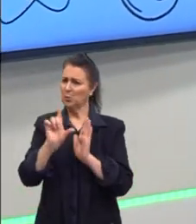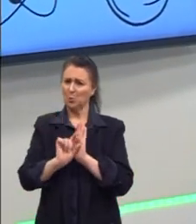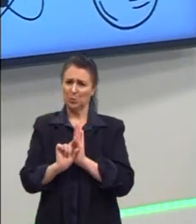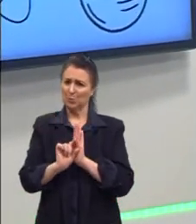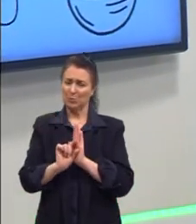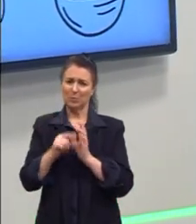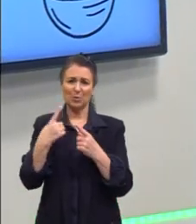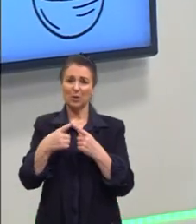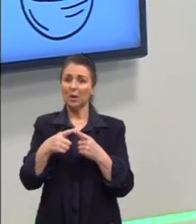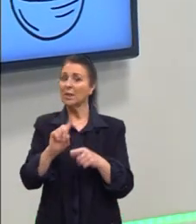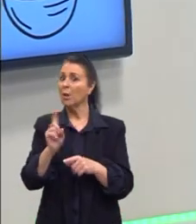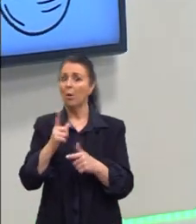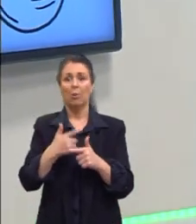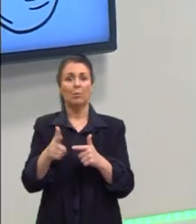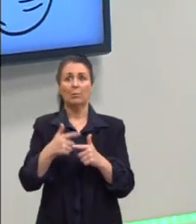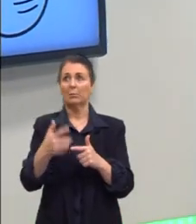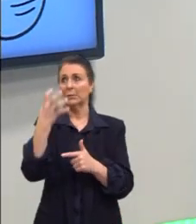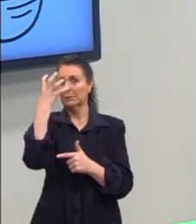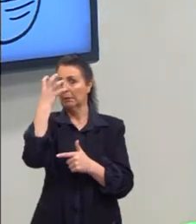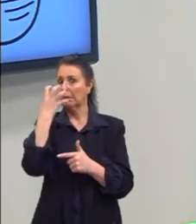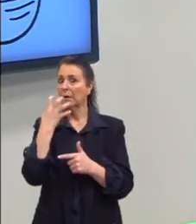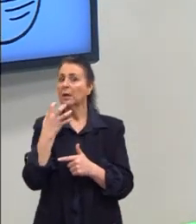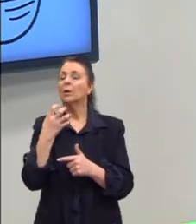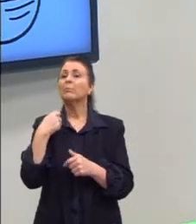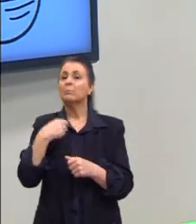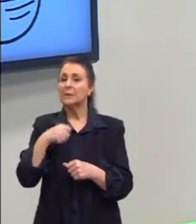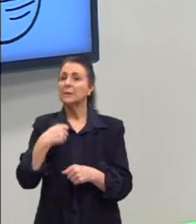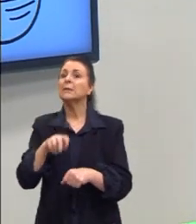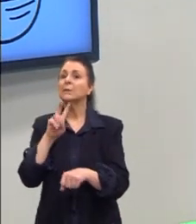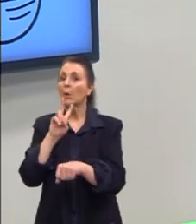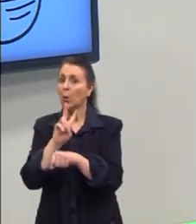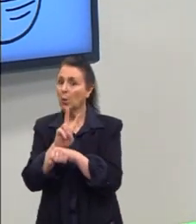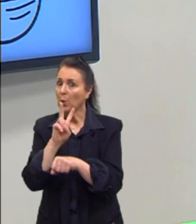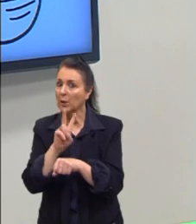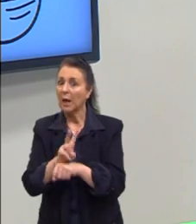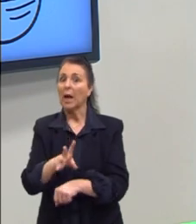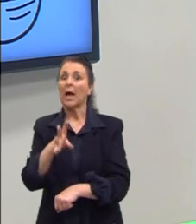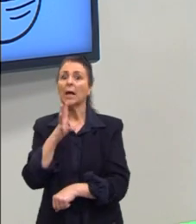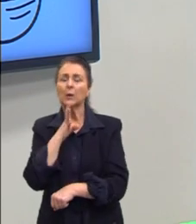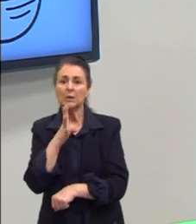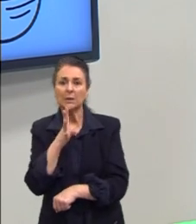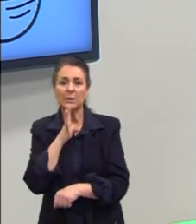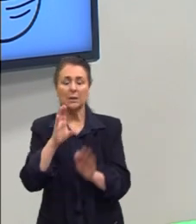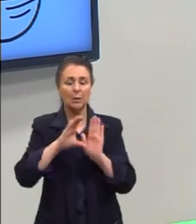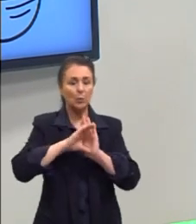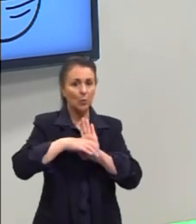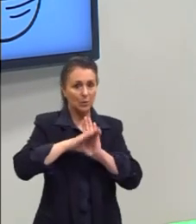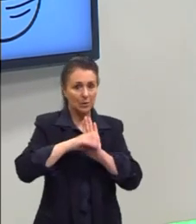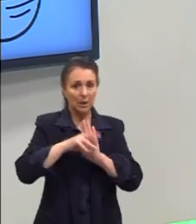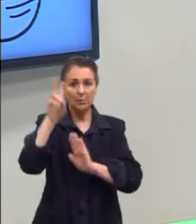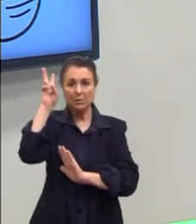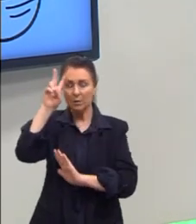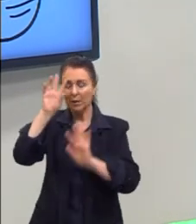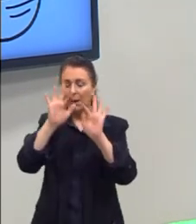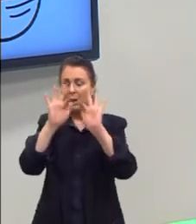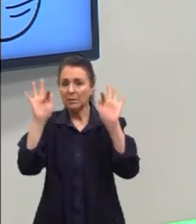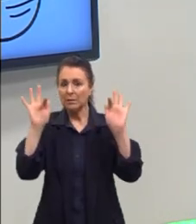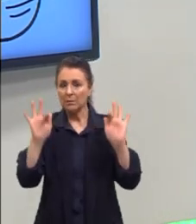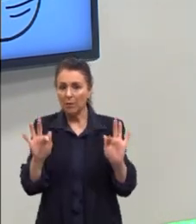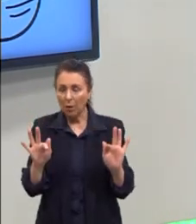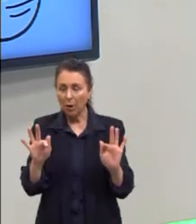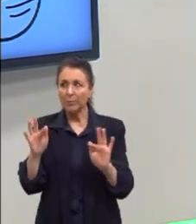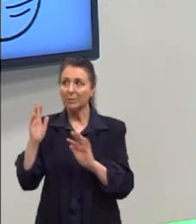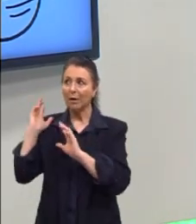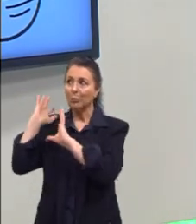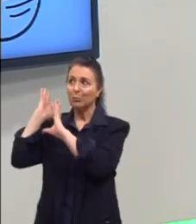não é um problema né apenas a gente tem que ter conhecimento de alguns conceitos lembrar de algumas formas aí que